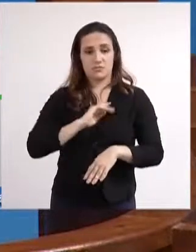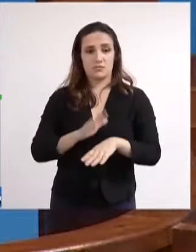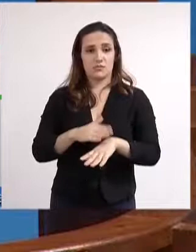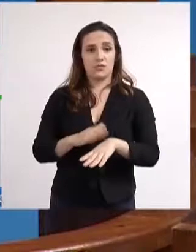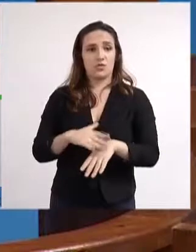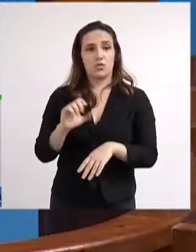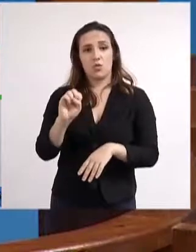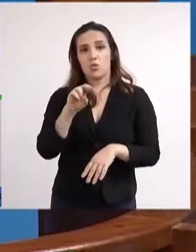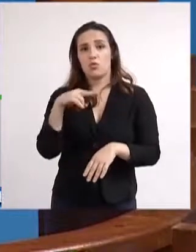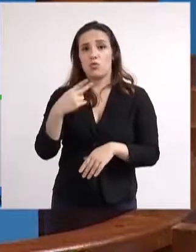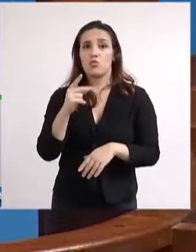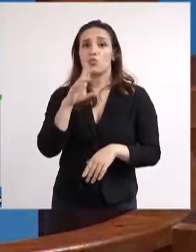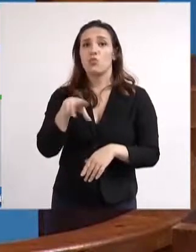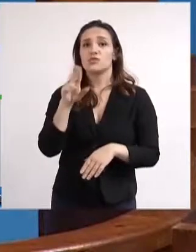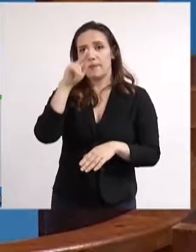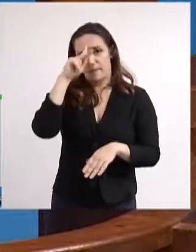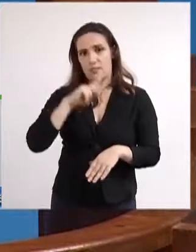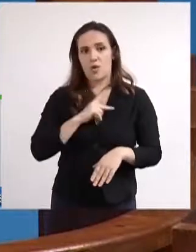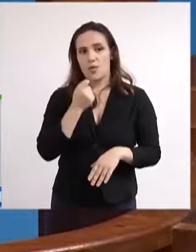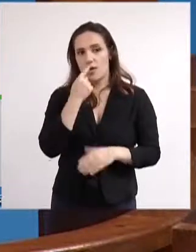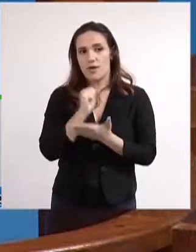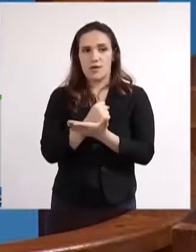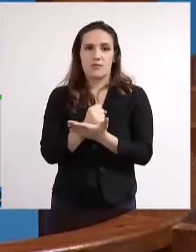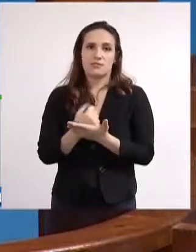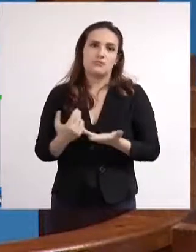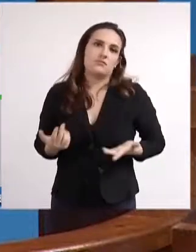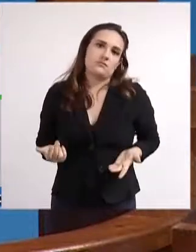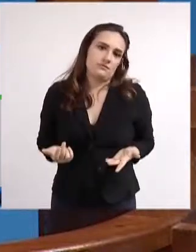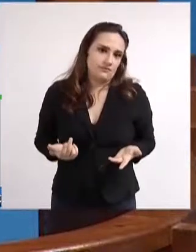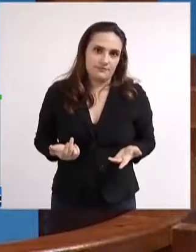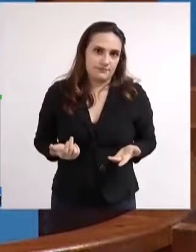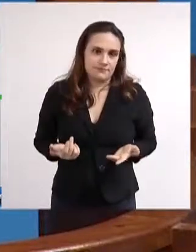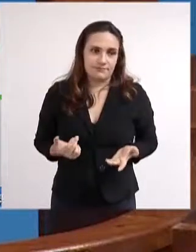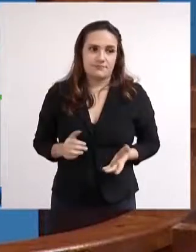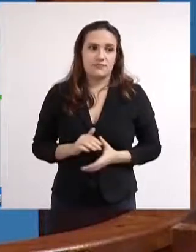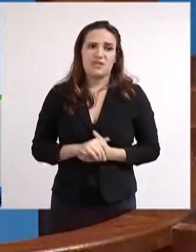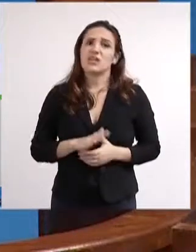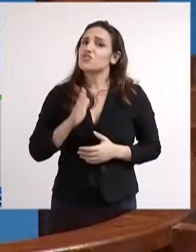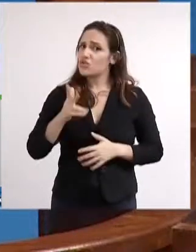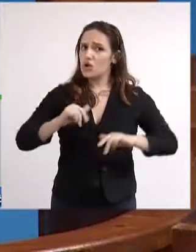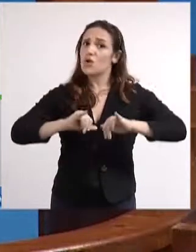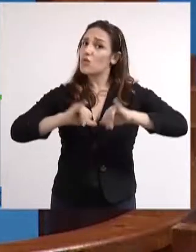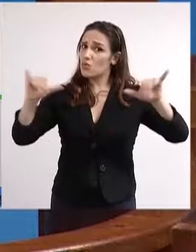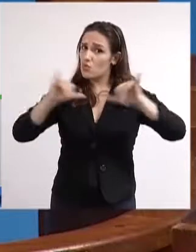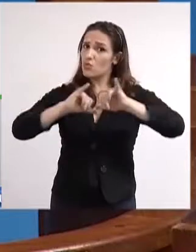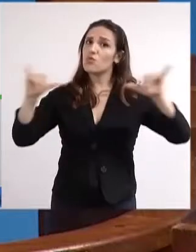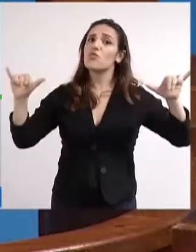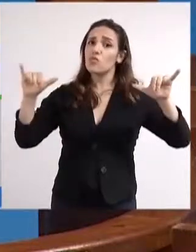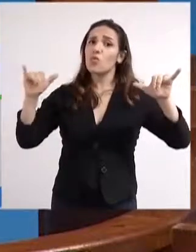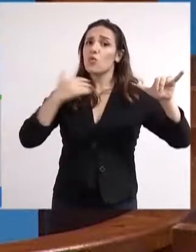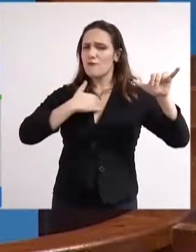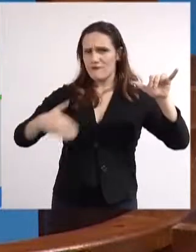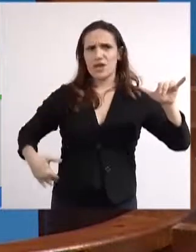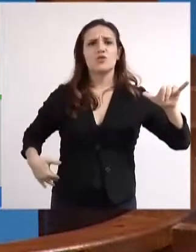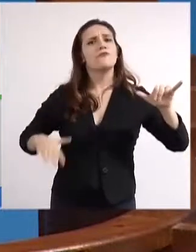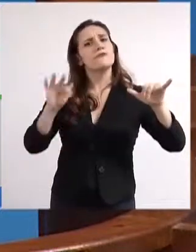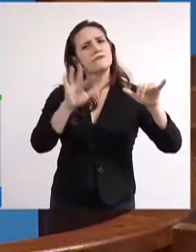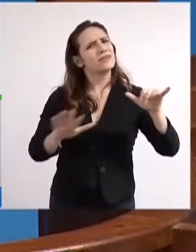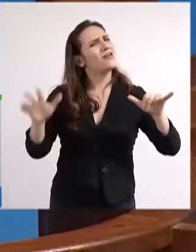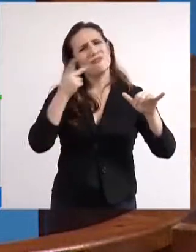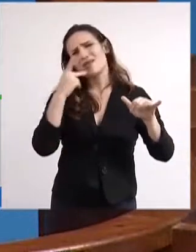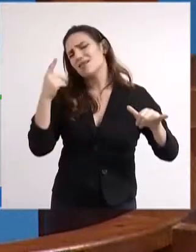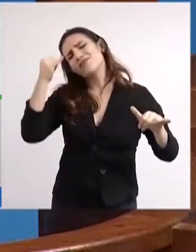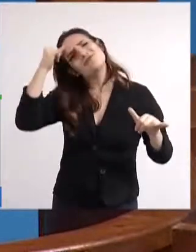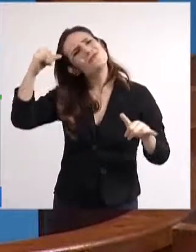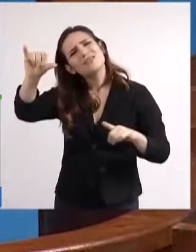chamada automedicação. E o governo federal faz uma campanha muito grande contra a automedicação. Mas